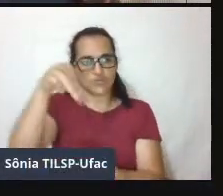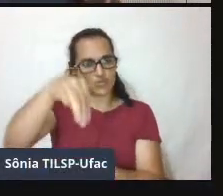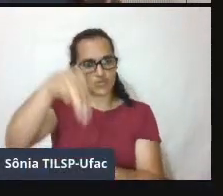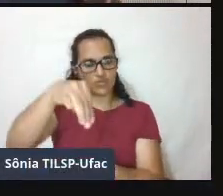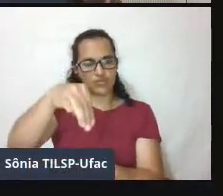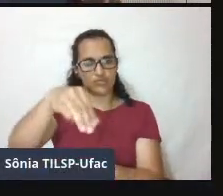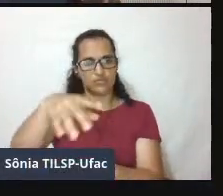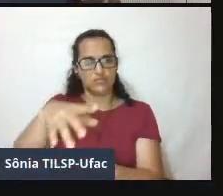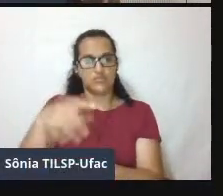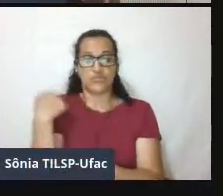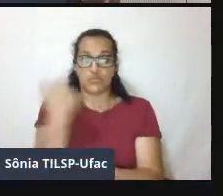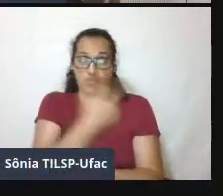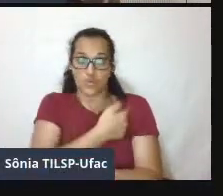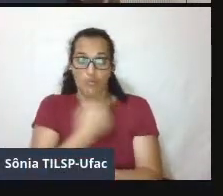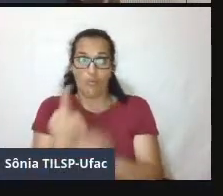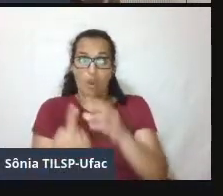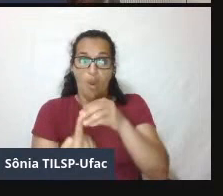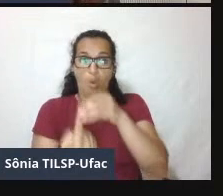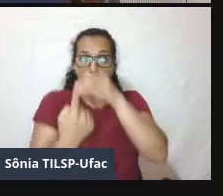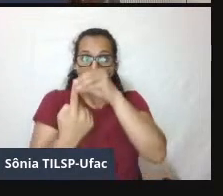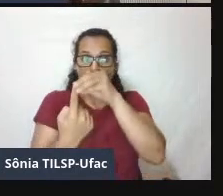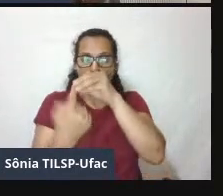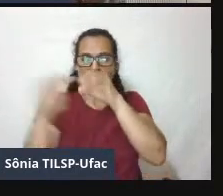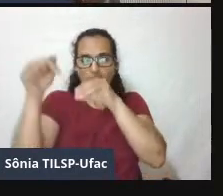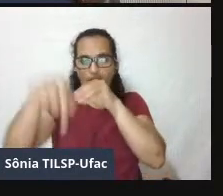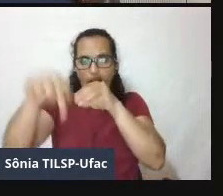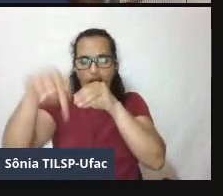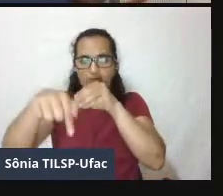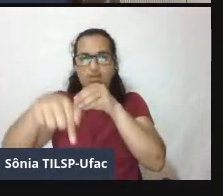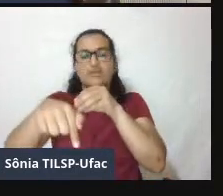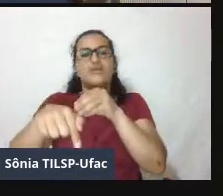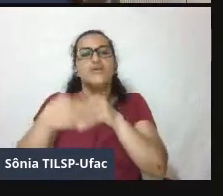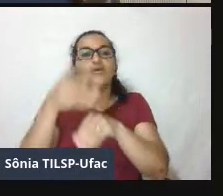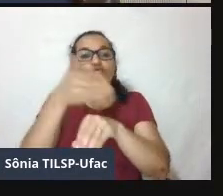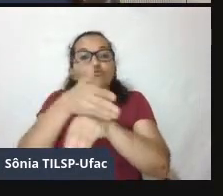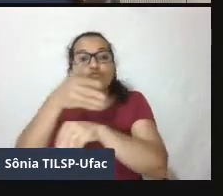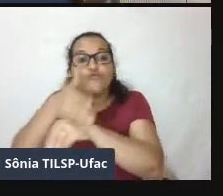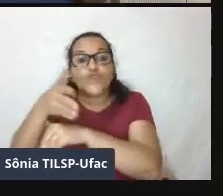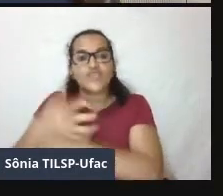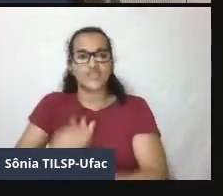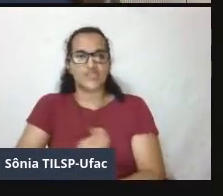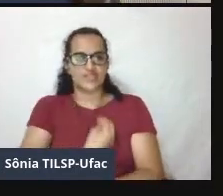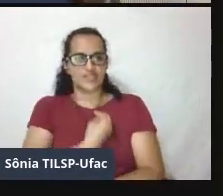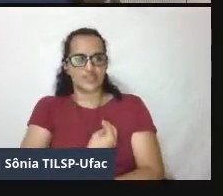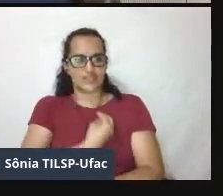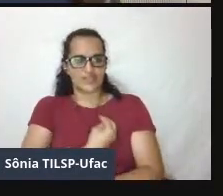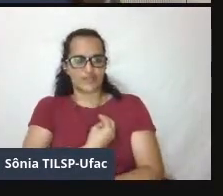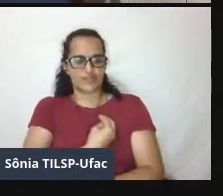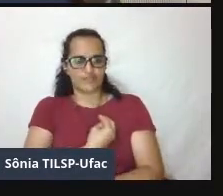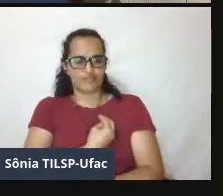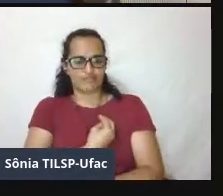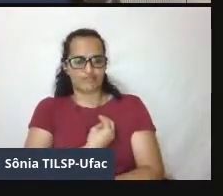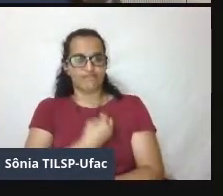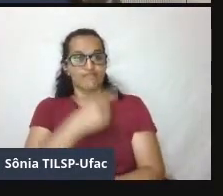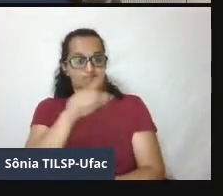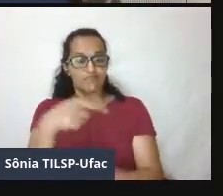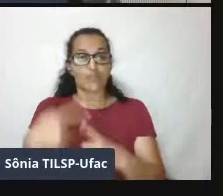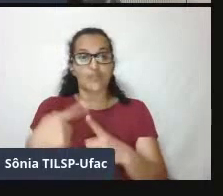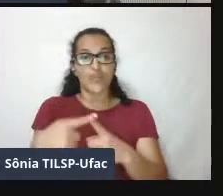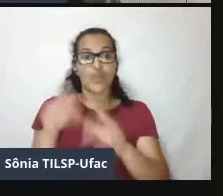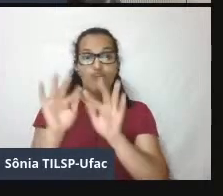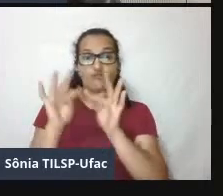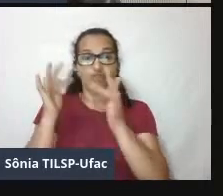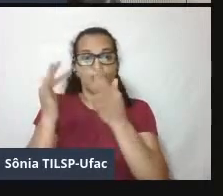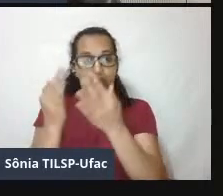a única unidade, as duas únicas unidades que fazem essa visita presencial, porque a gente entende que o familiar tem o